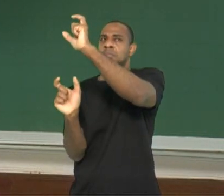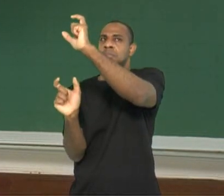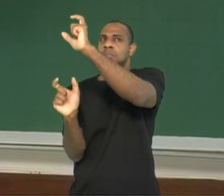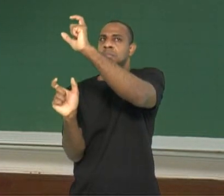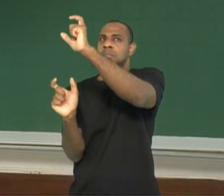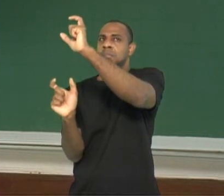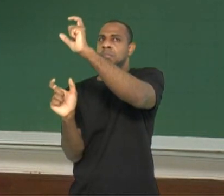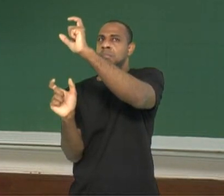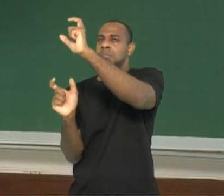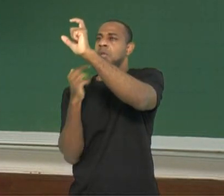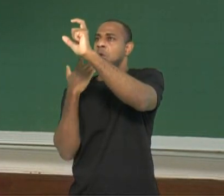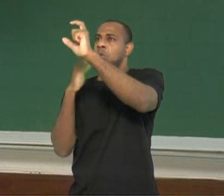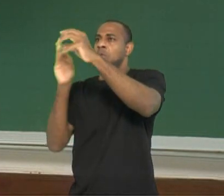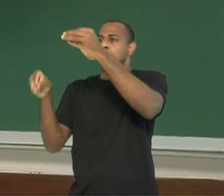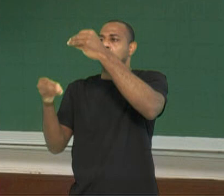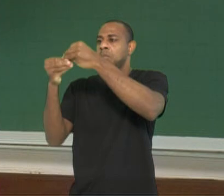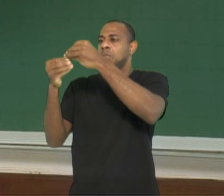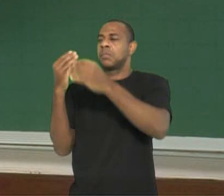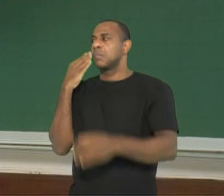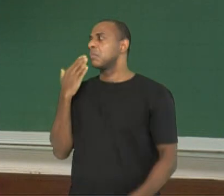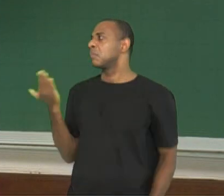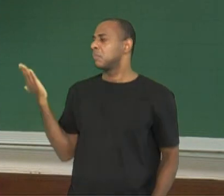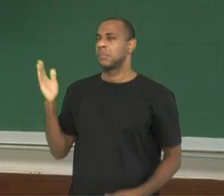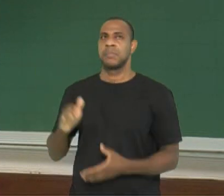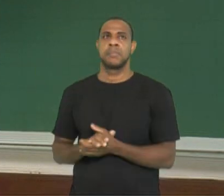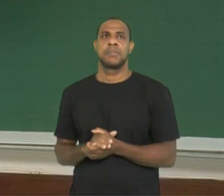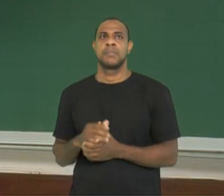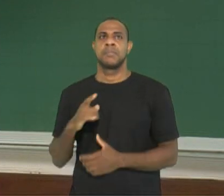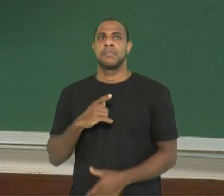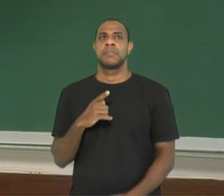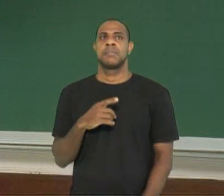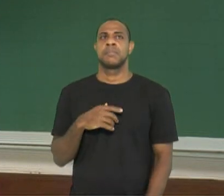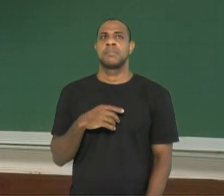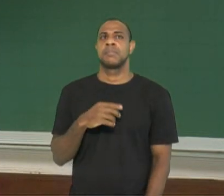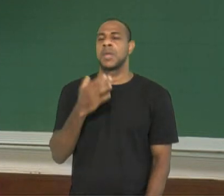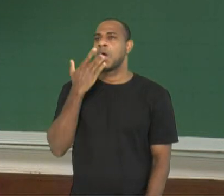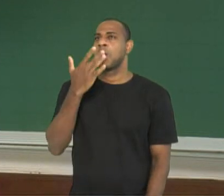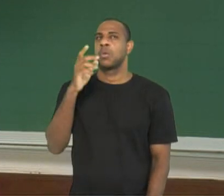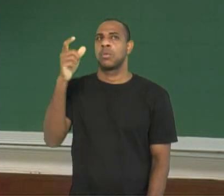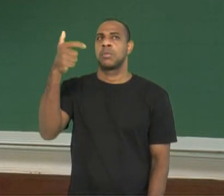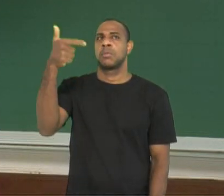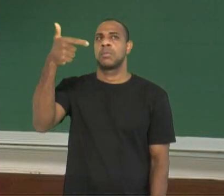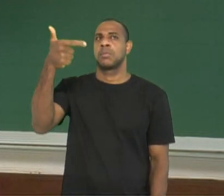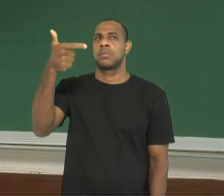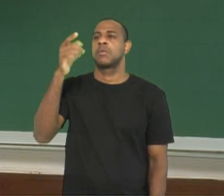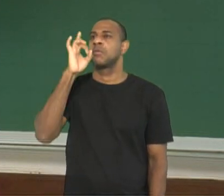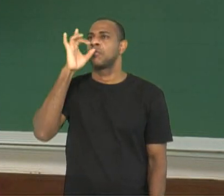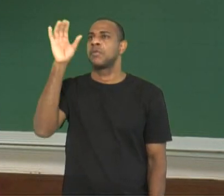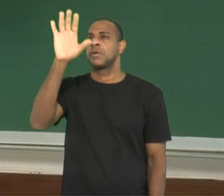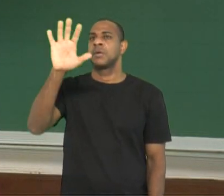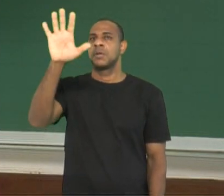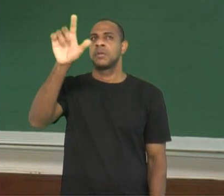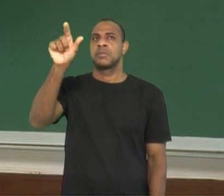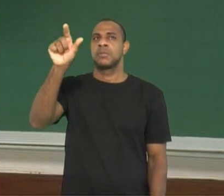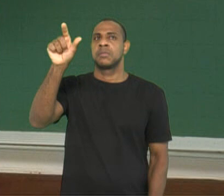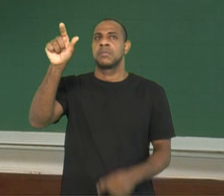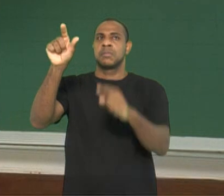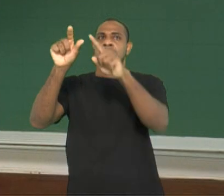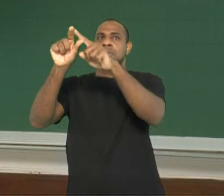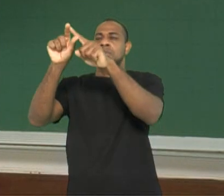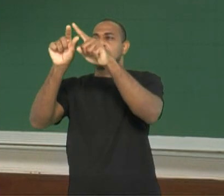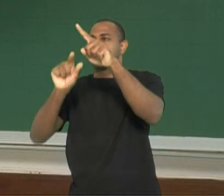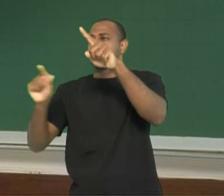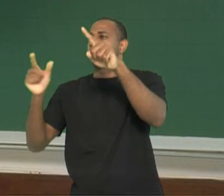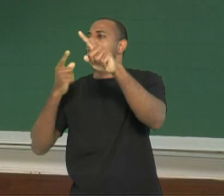complementar. Se eu tenho aqui uma cor secundária, que é o verde, a cor complementar do verde vai ser